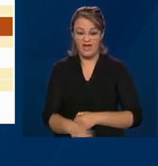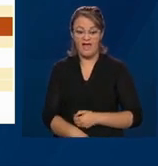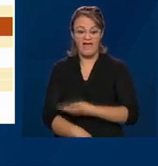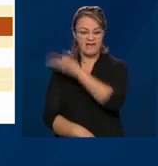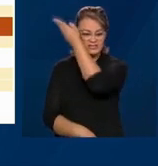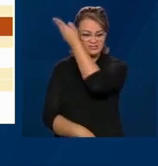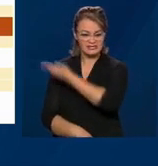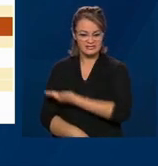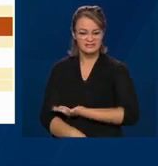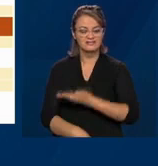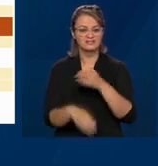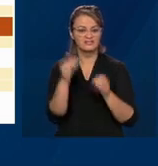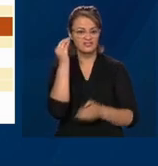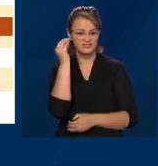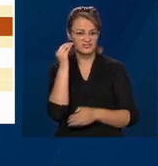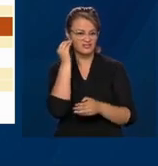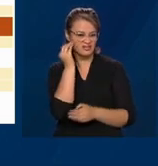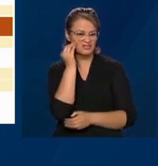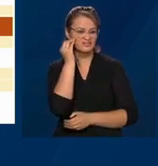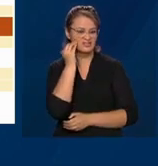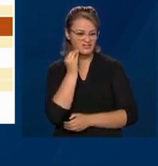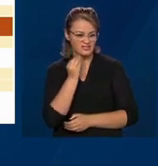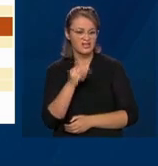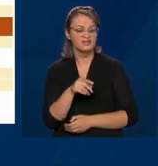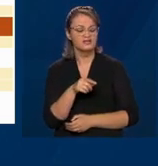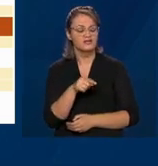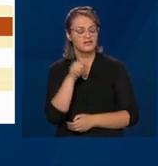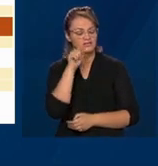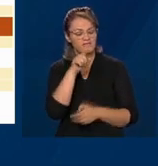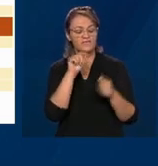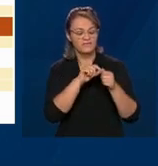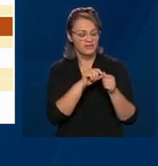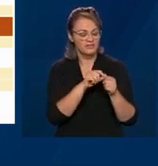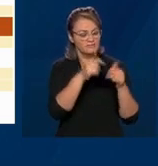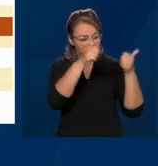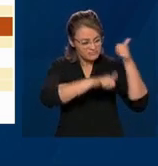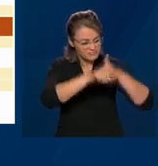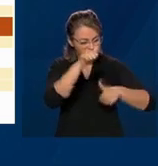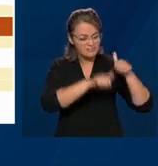pela empresa para justificar que esses lotes poderiam ser